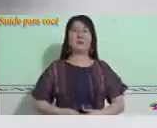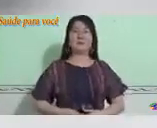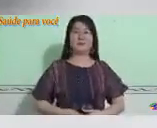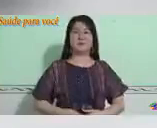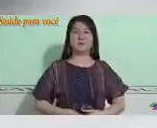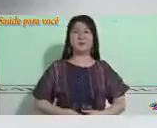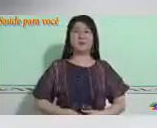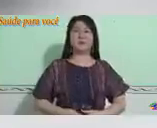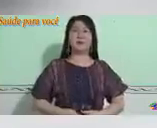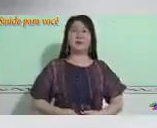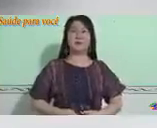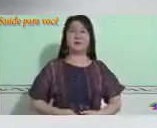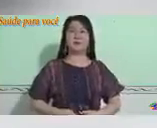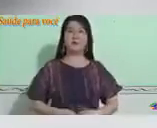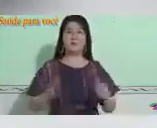1.400 miligramas,